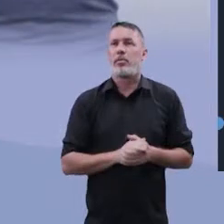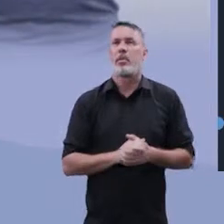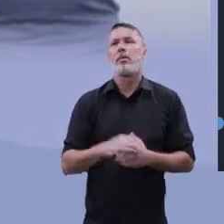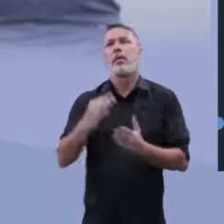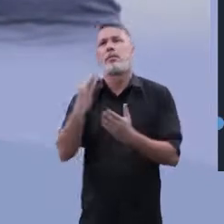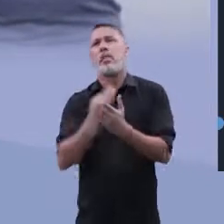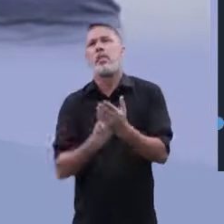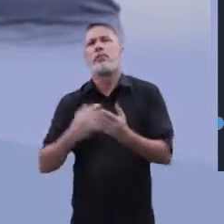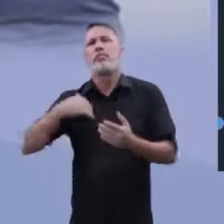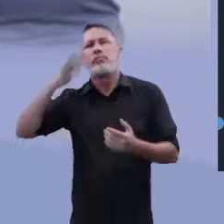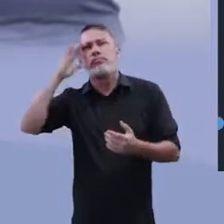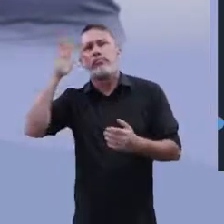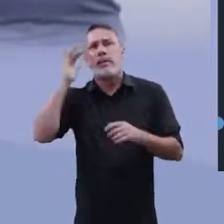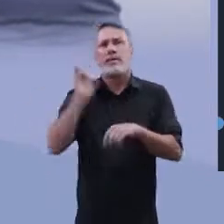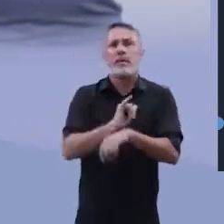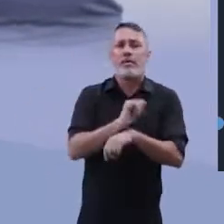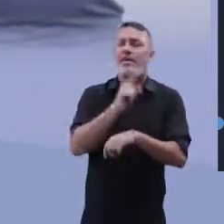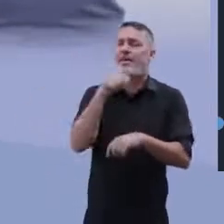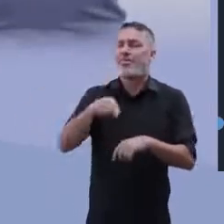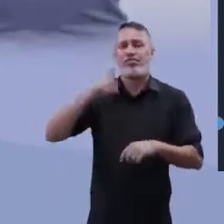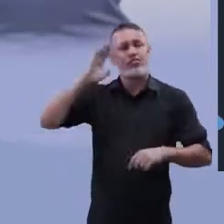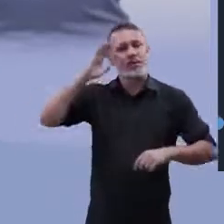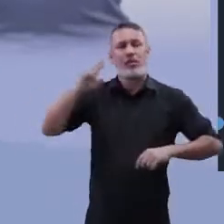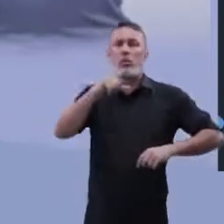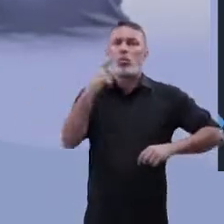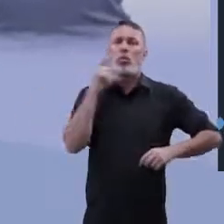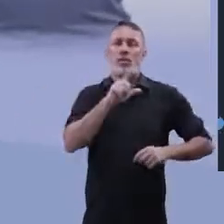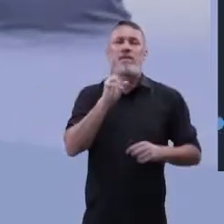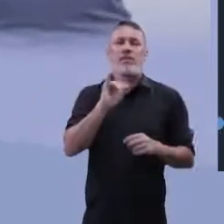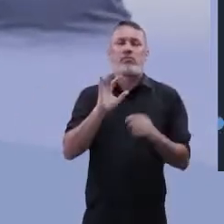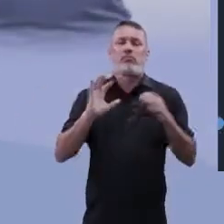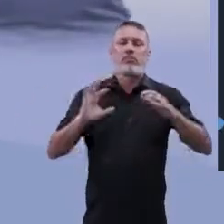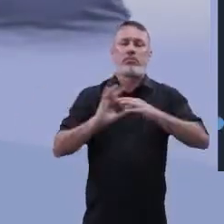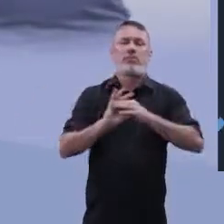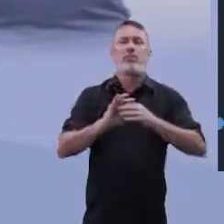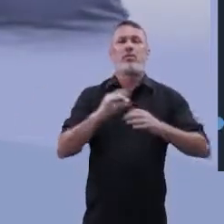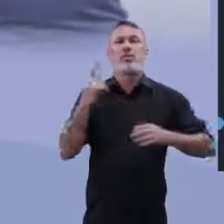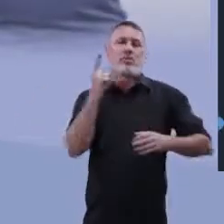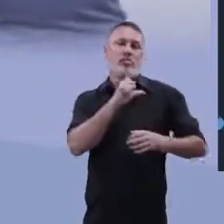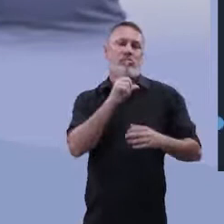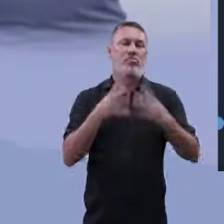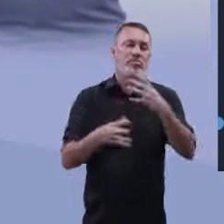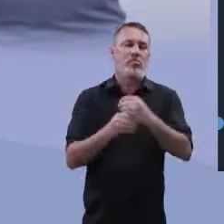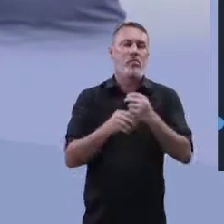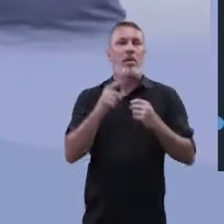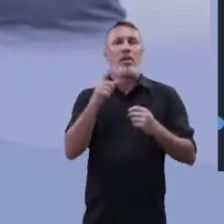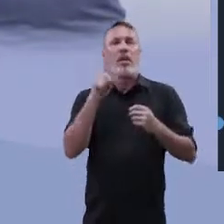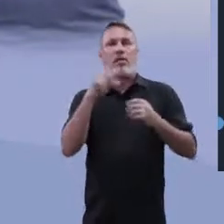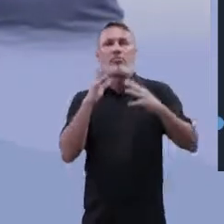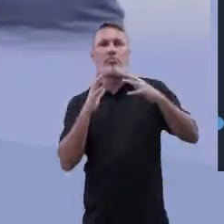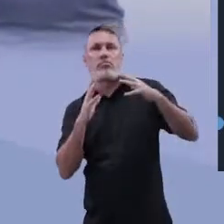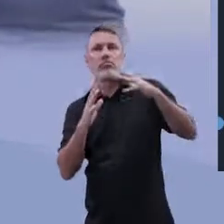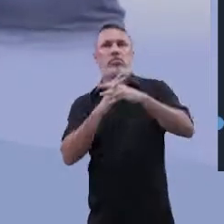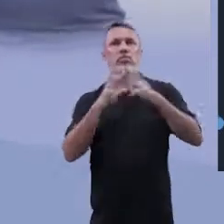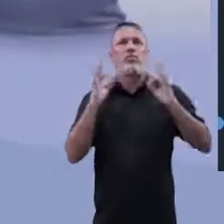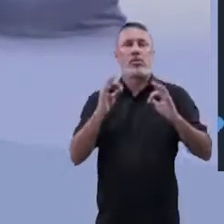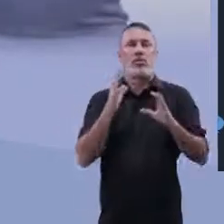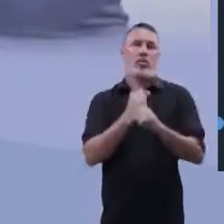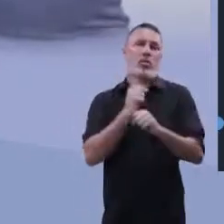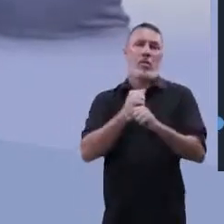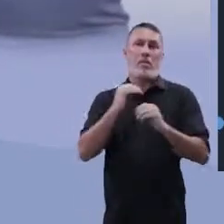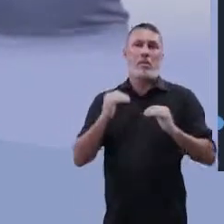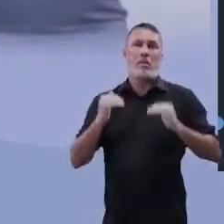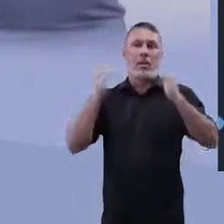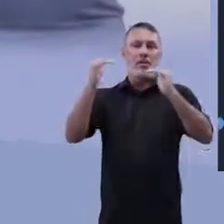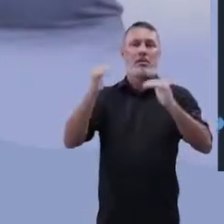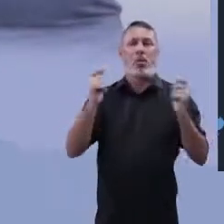de começar o meu texto, essa estratégia é fundamental, meu aluno, para você realizar, para que você consiga, né, para você alcançar